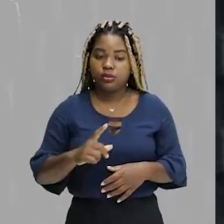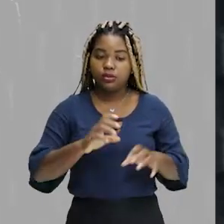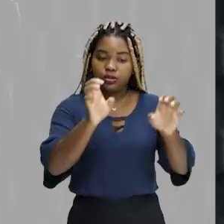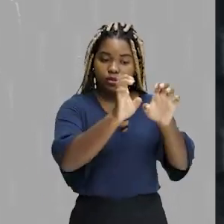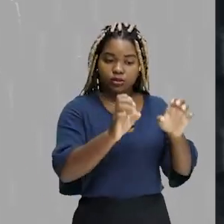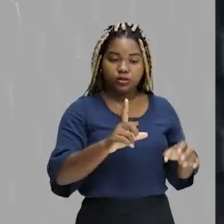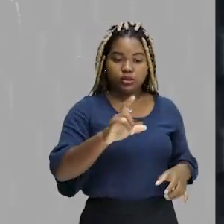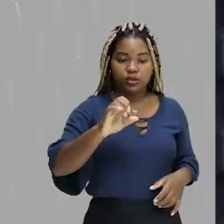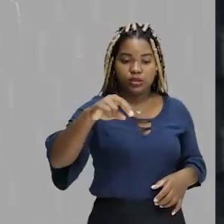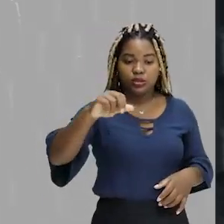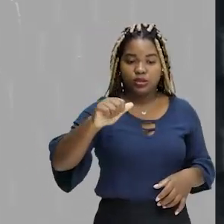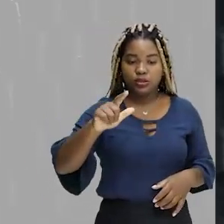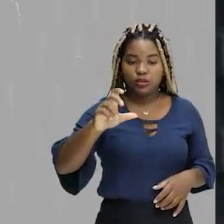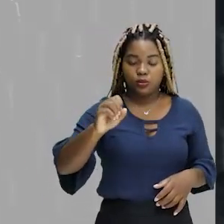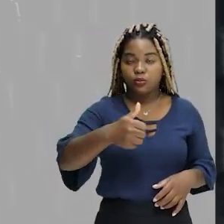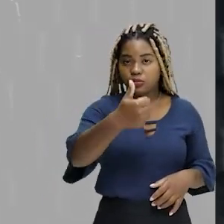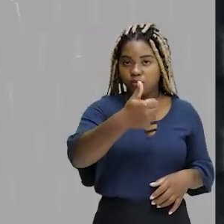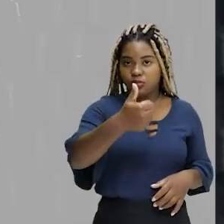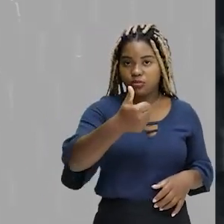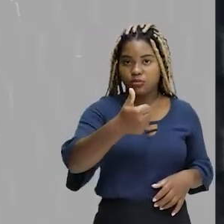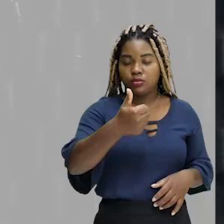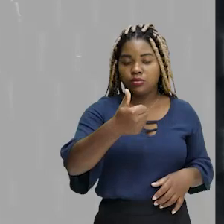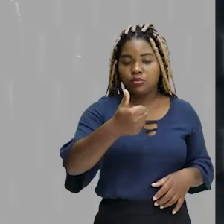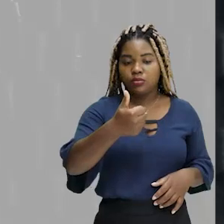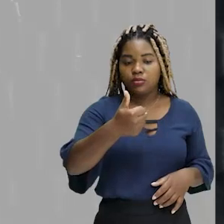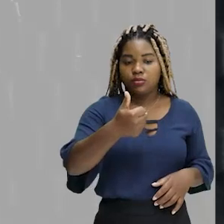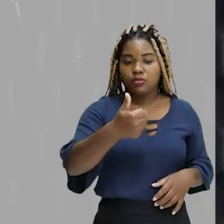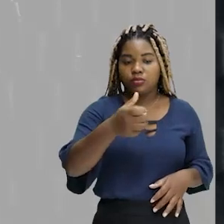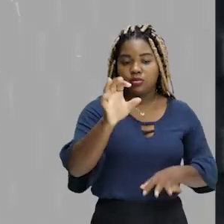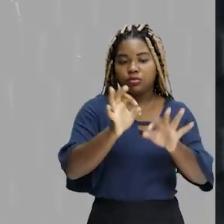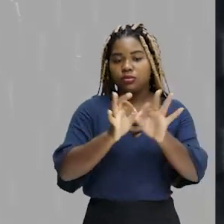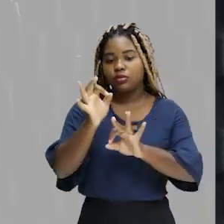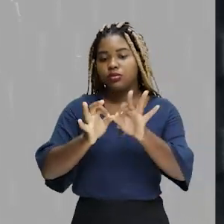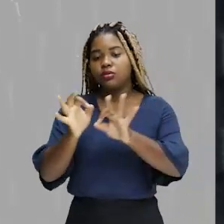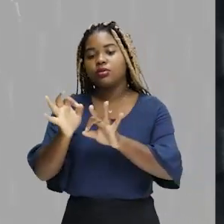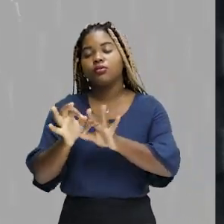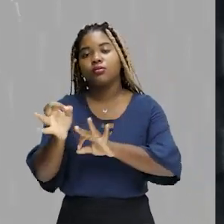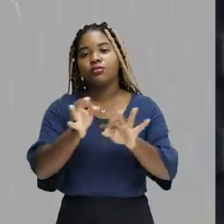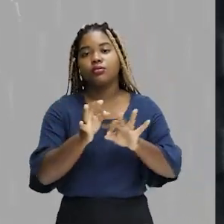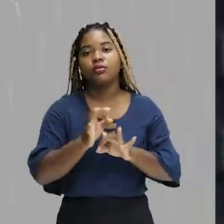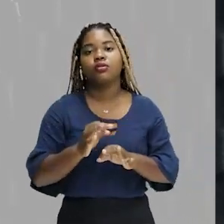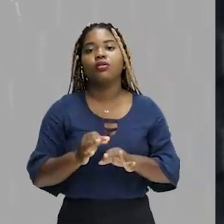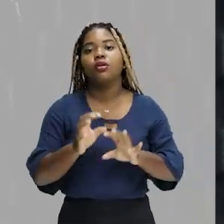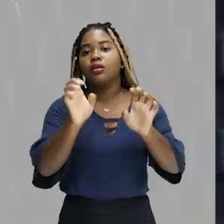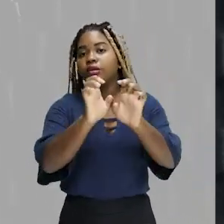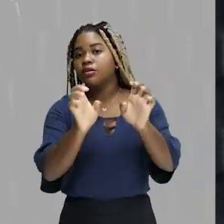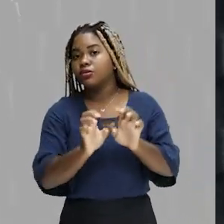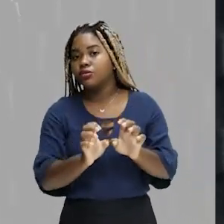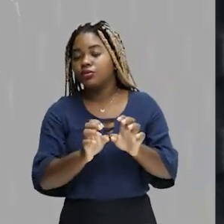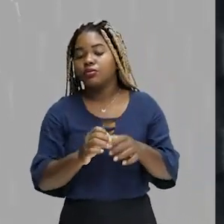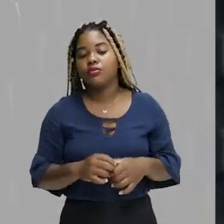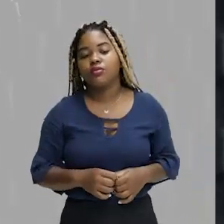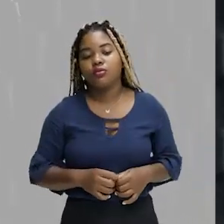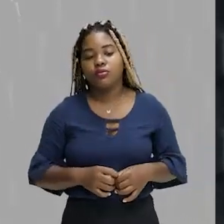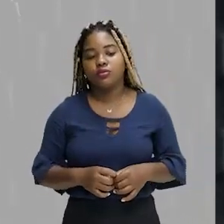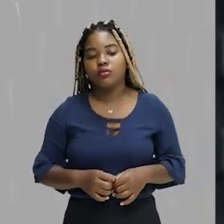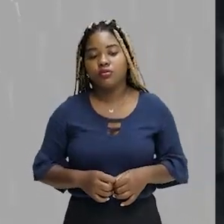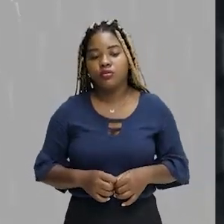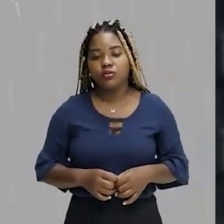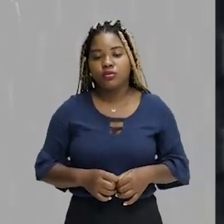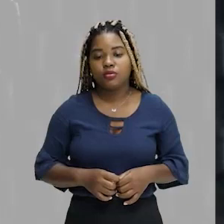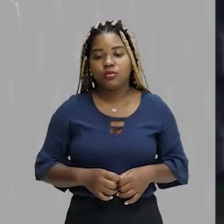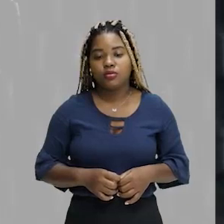do linalol e, a partir dela, montar a fórmula molecular. Turma, vamos só relembrar. Fórmula